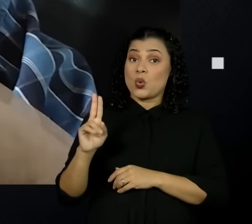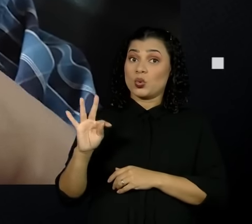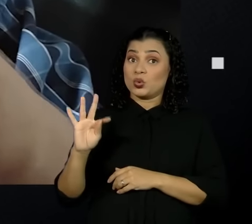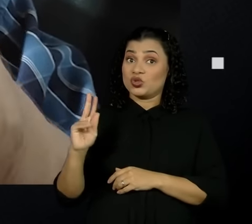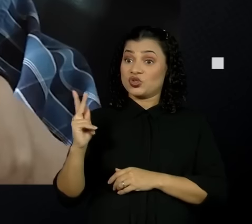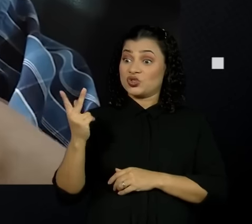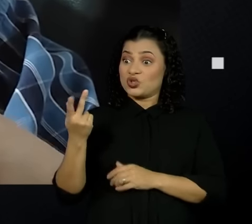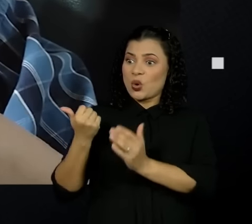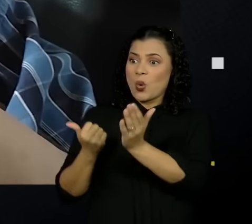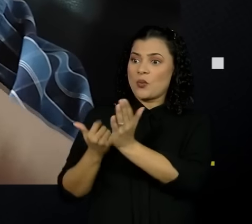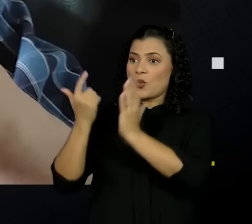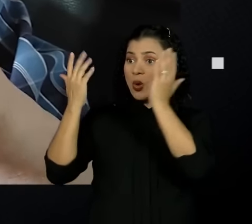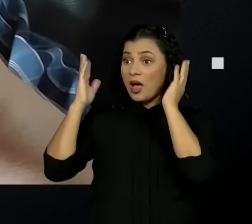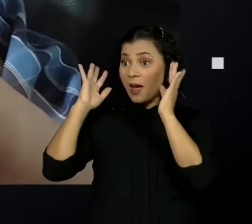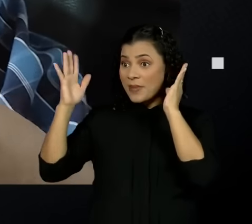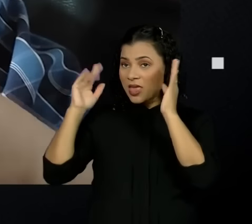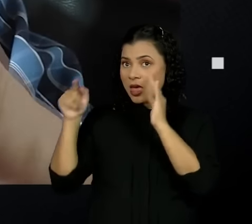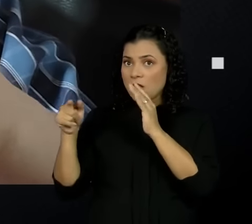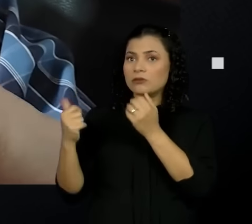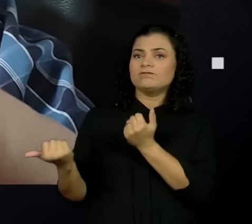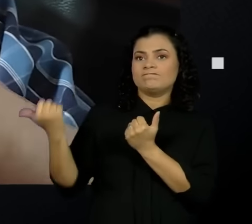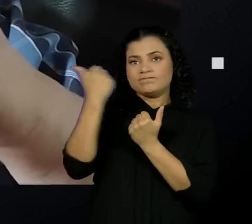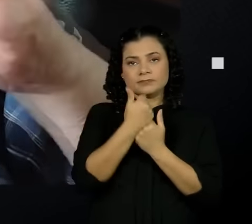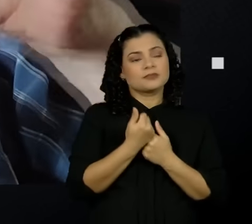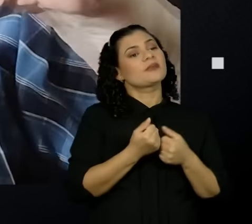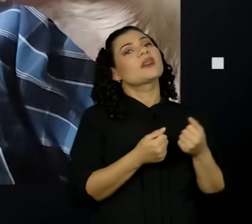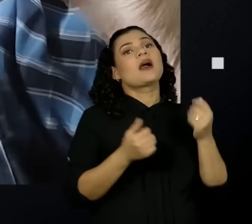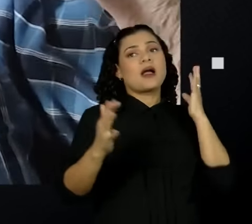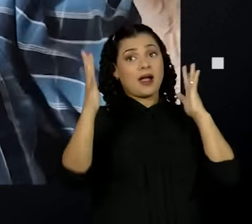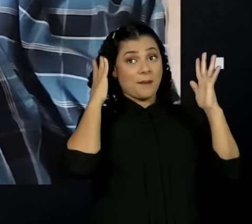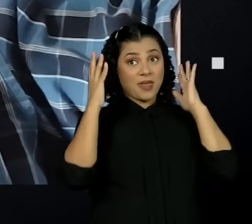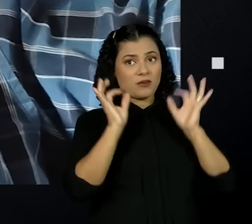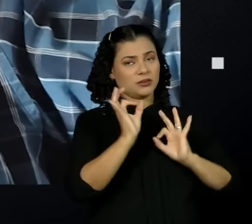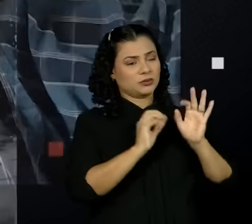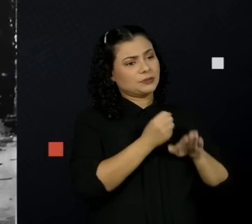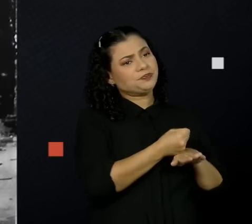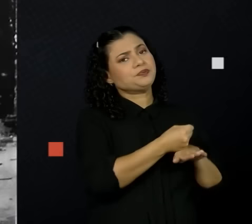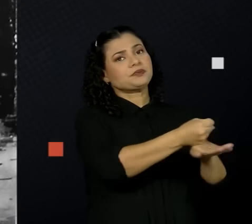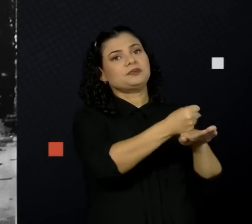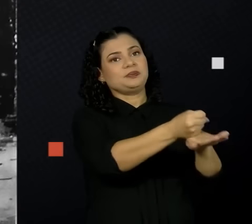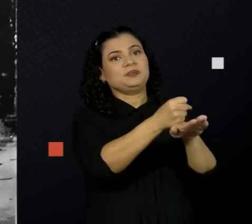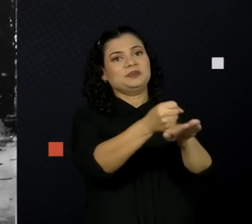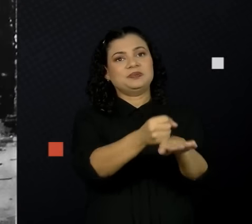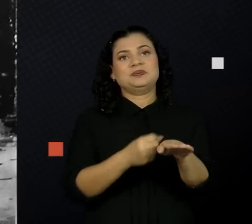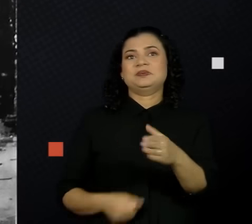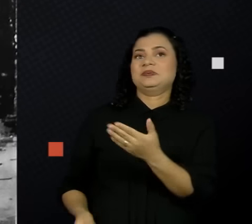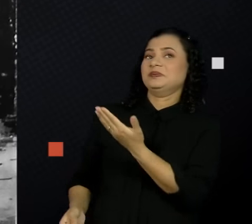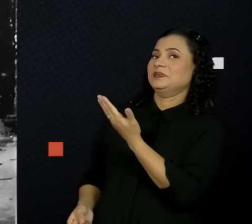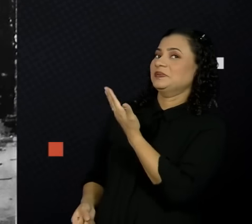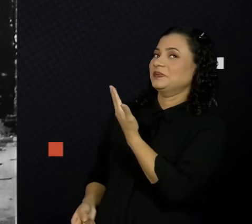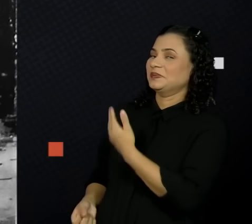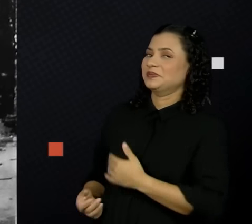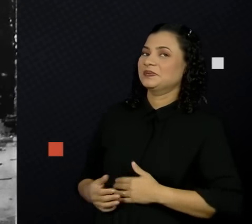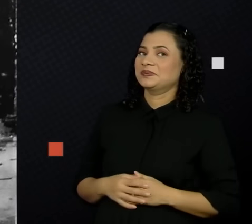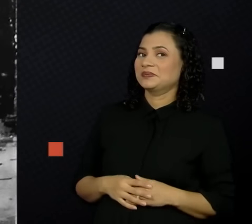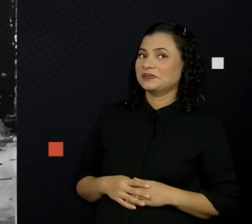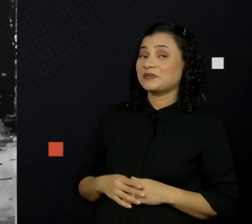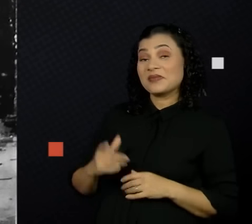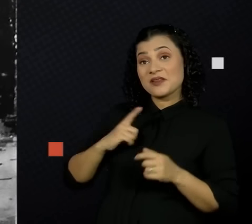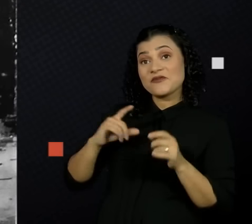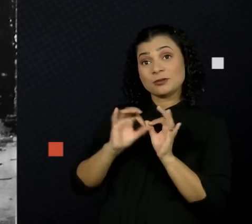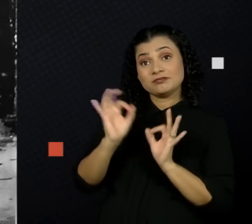Escobar comprou e no lugar da carroceria da Jamanta foi montado um palco, um pequeno